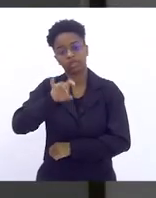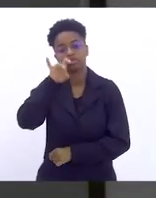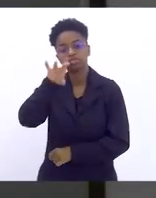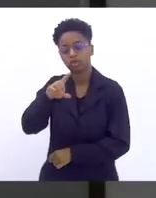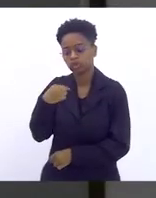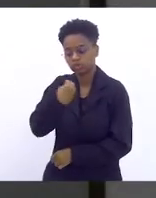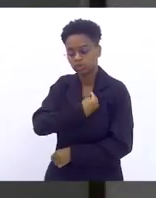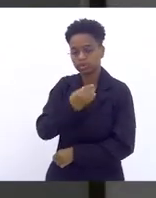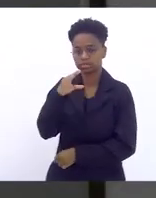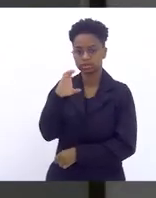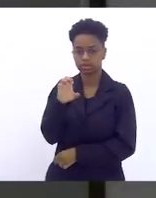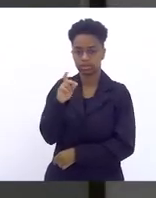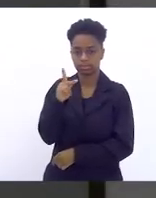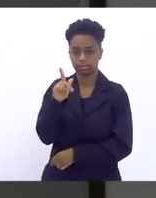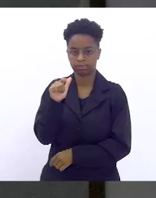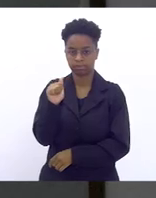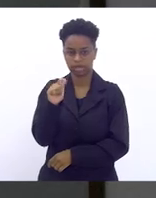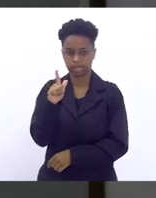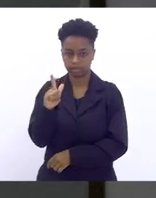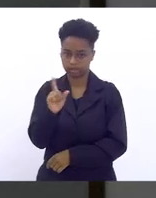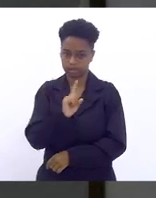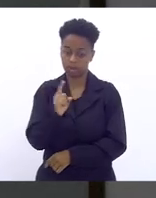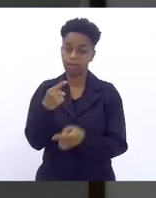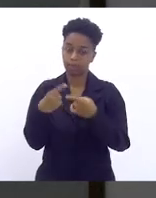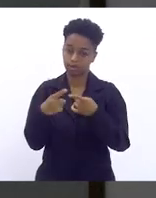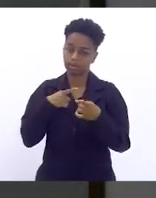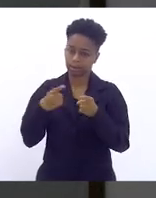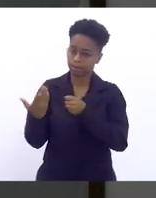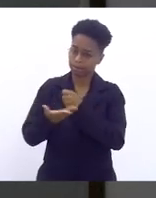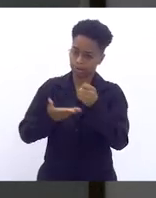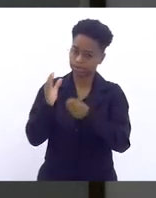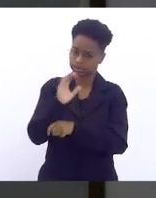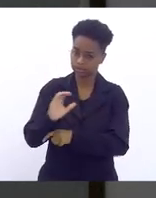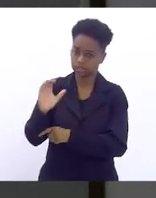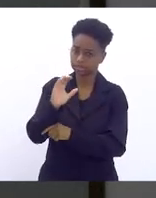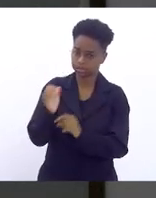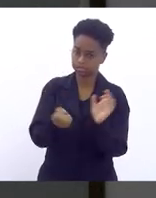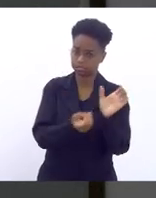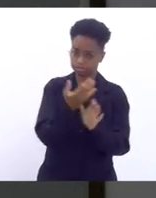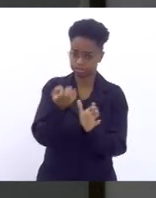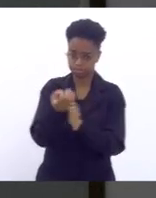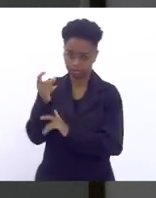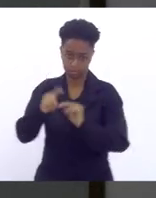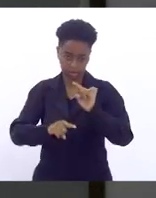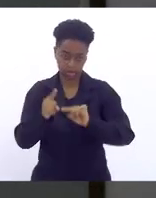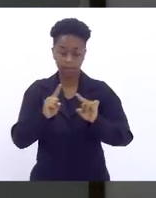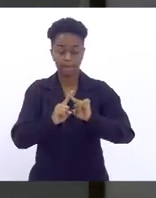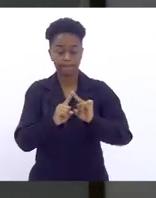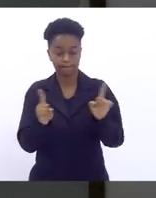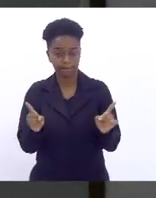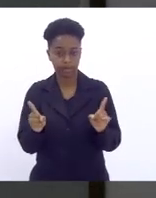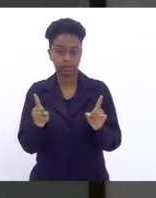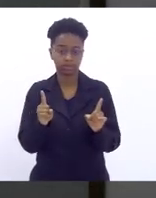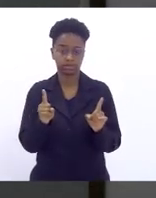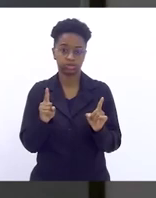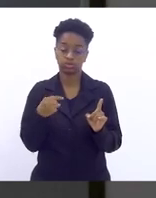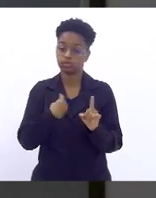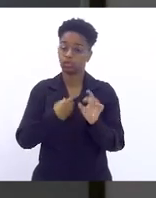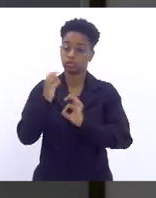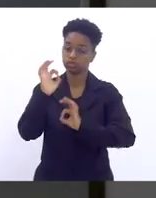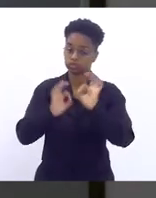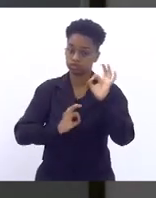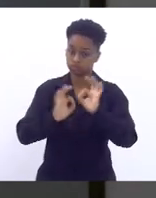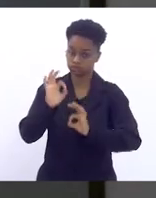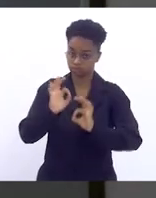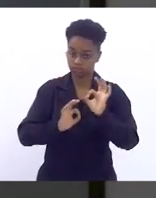obviamente que a gente teve base científica para gerar Mas de qualquer forma então a gente a nosso plano é